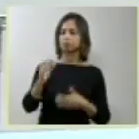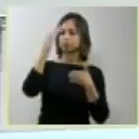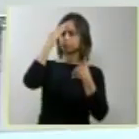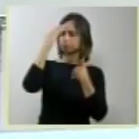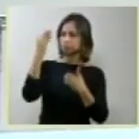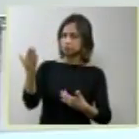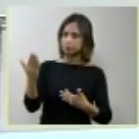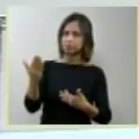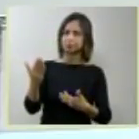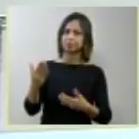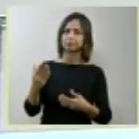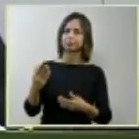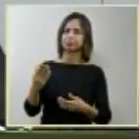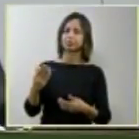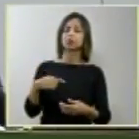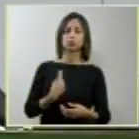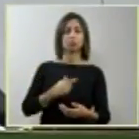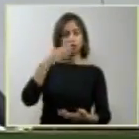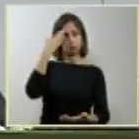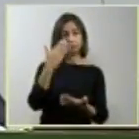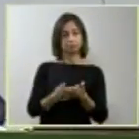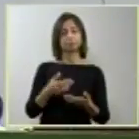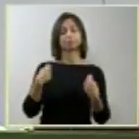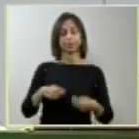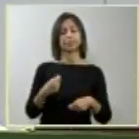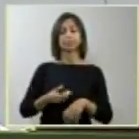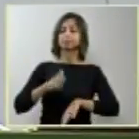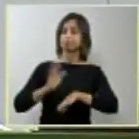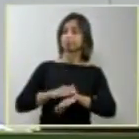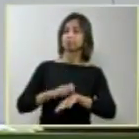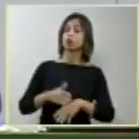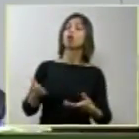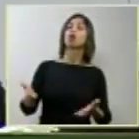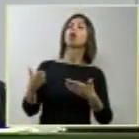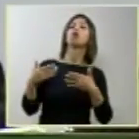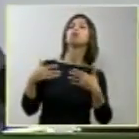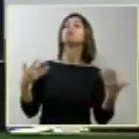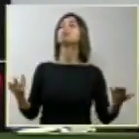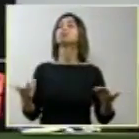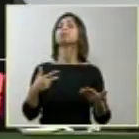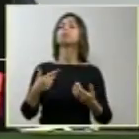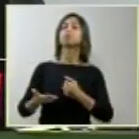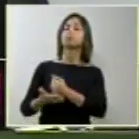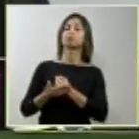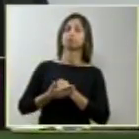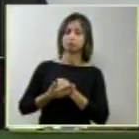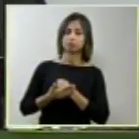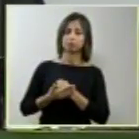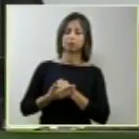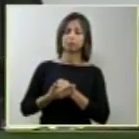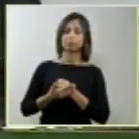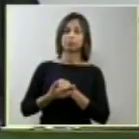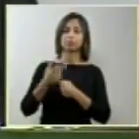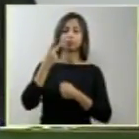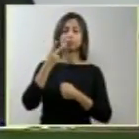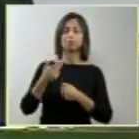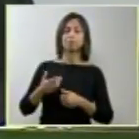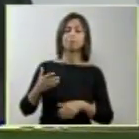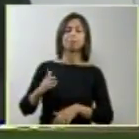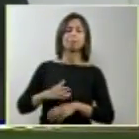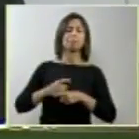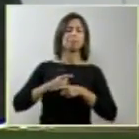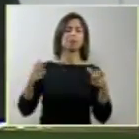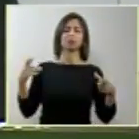que nós precisamos cobrar uma assistência maior à saúde